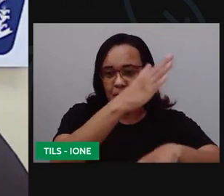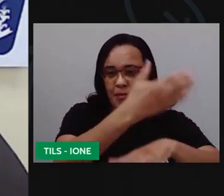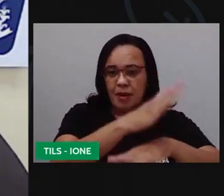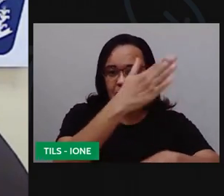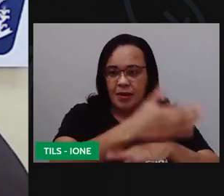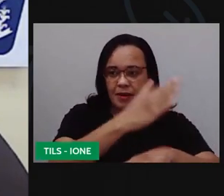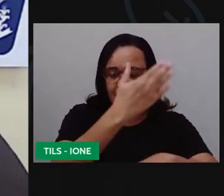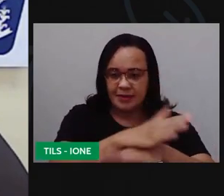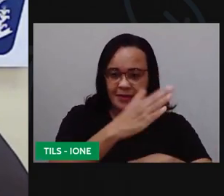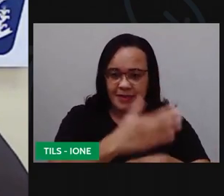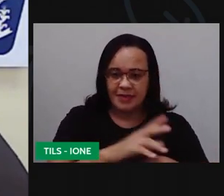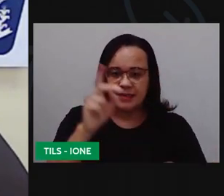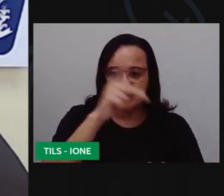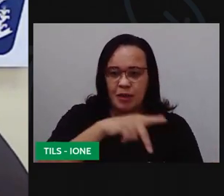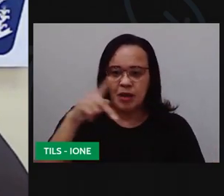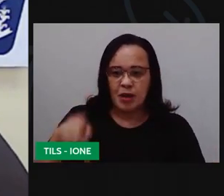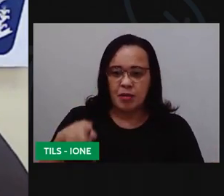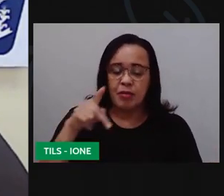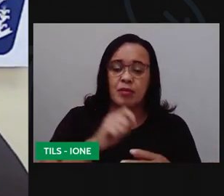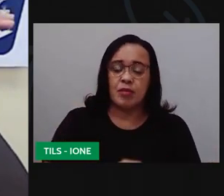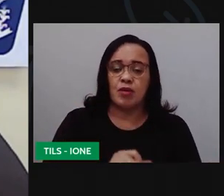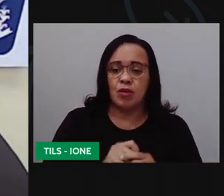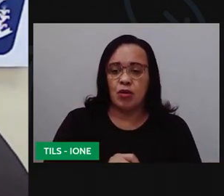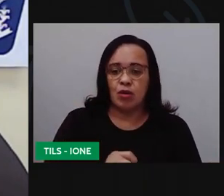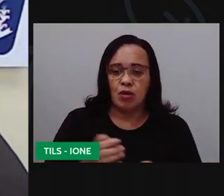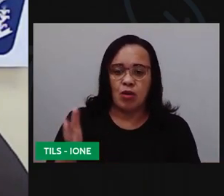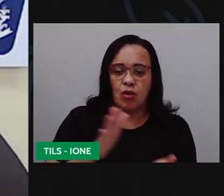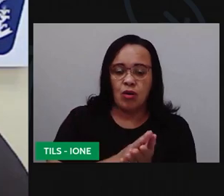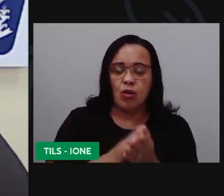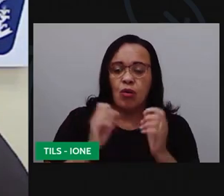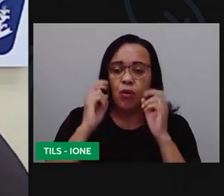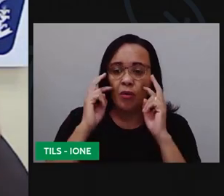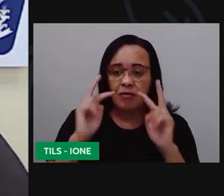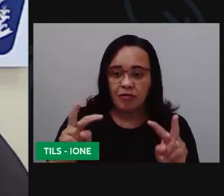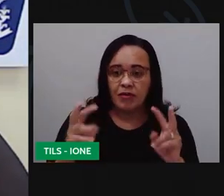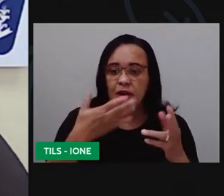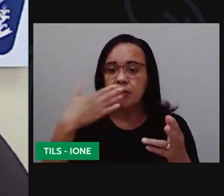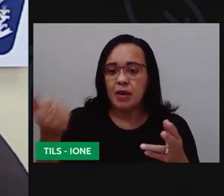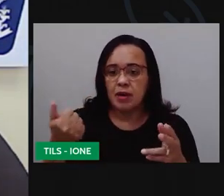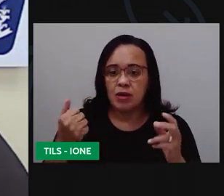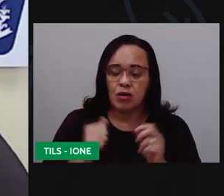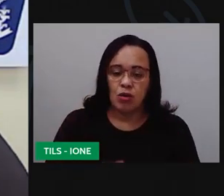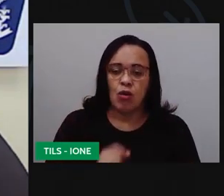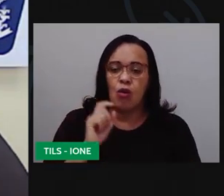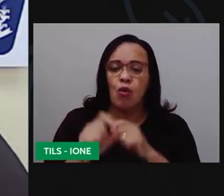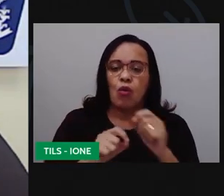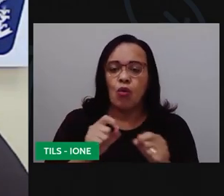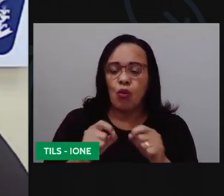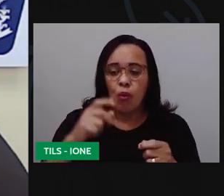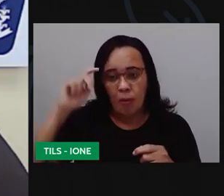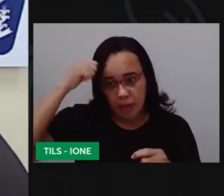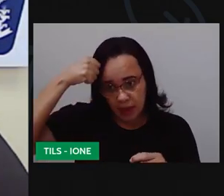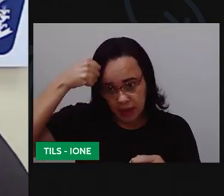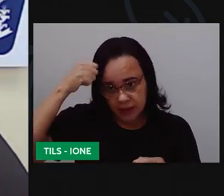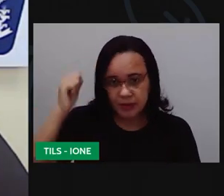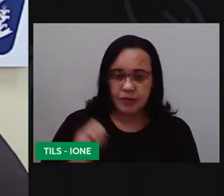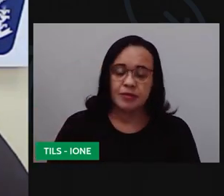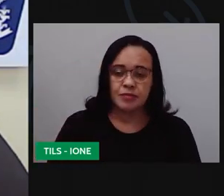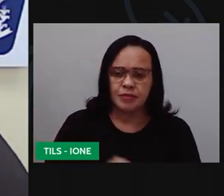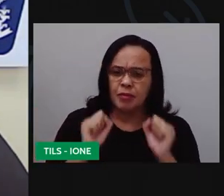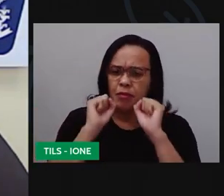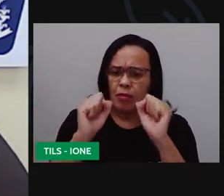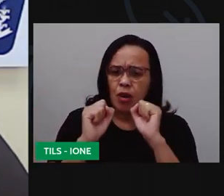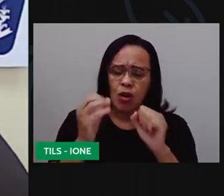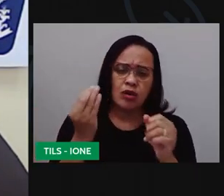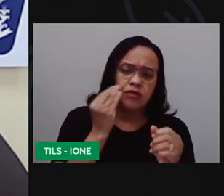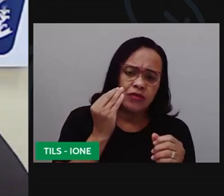a Pro acabou colocando esse emborrachado preto aqui para destacar o que a gente vai fazer. Você pode tentar isso aí na sua casa com um pedacinho